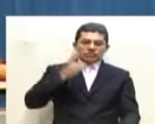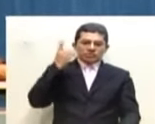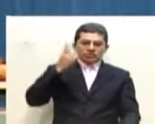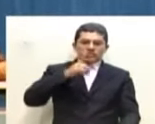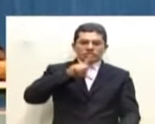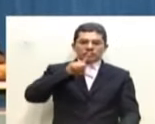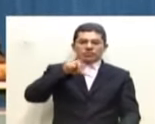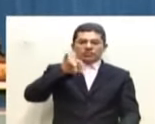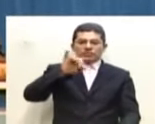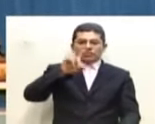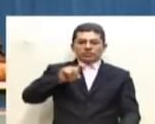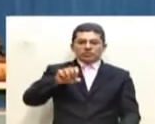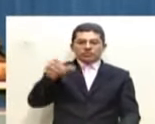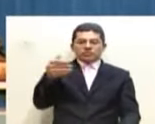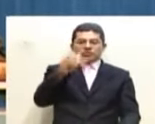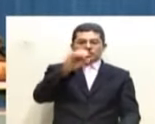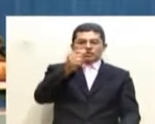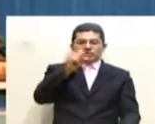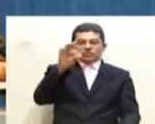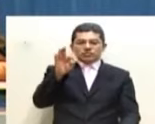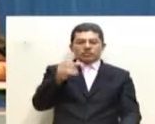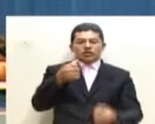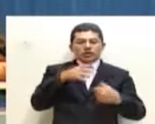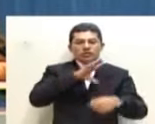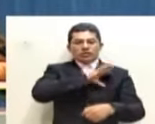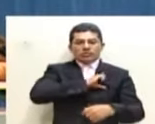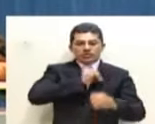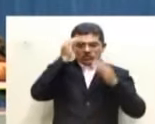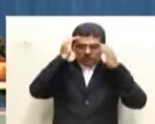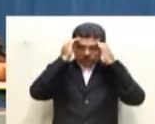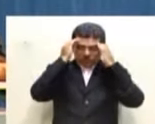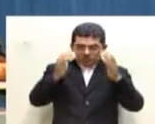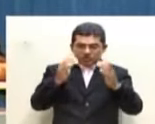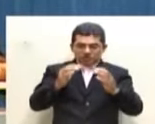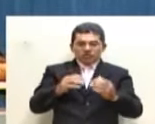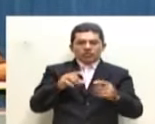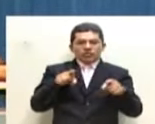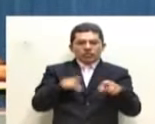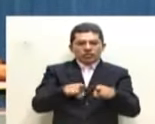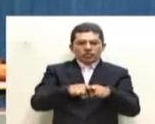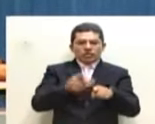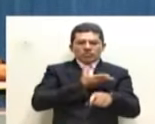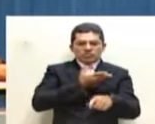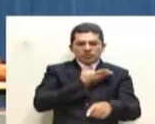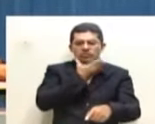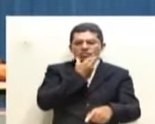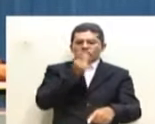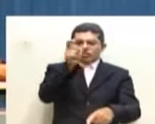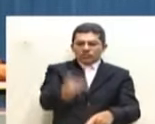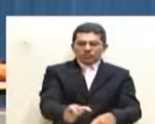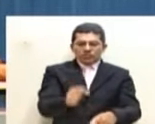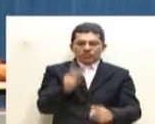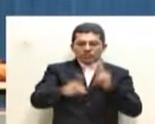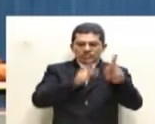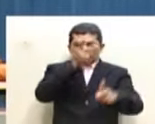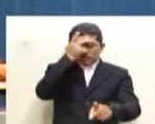Castro, aprendi a respeitar o deputado Luiz Castro como amigo, como homem, como